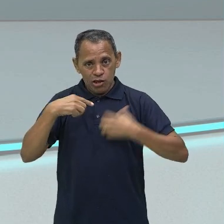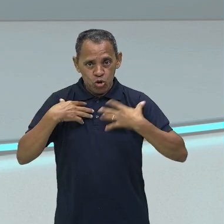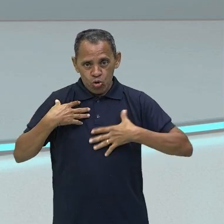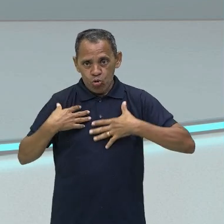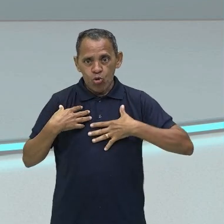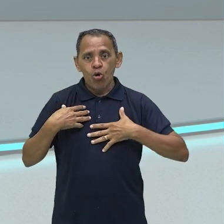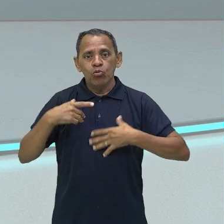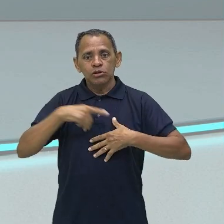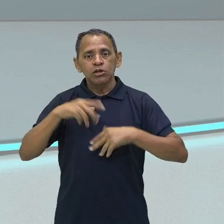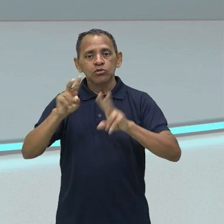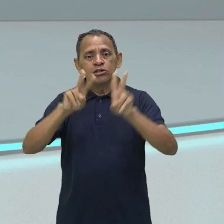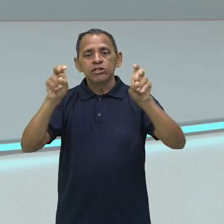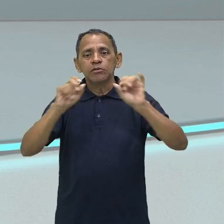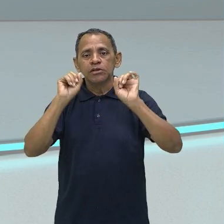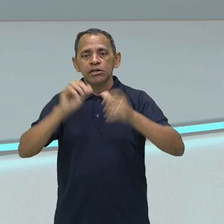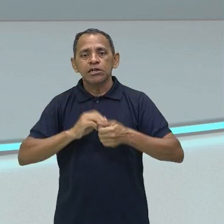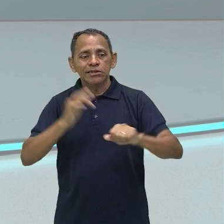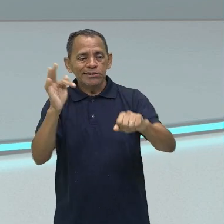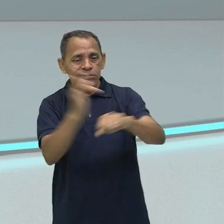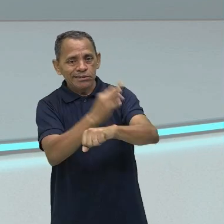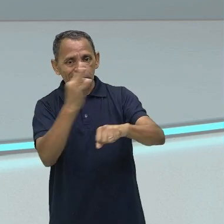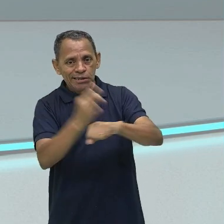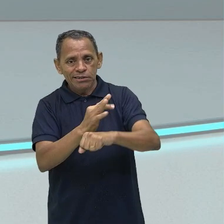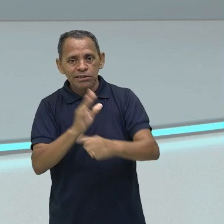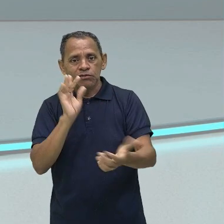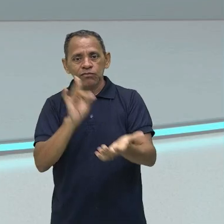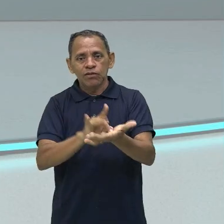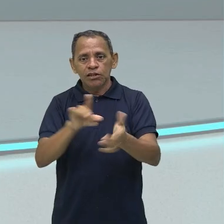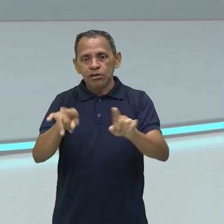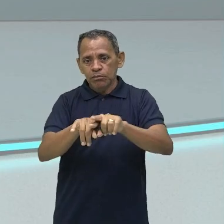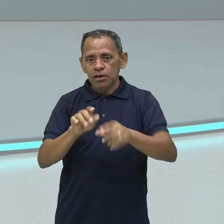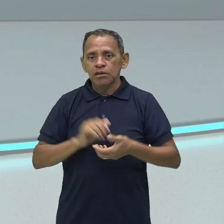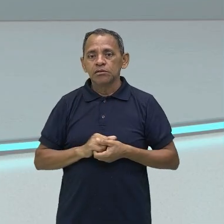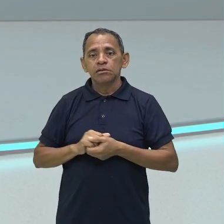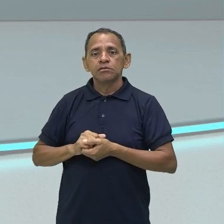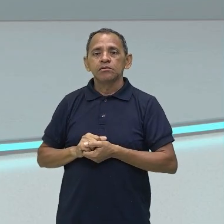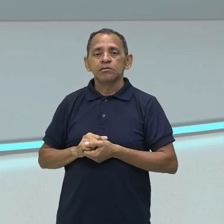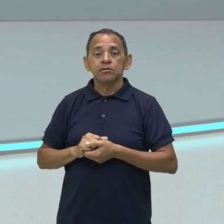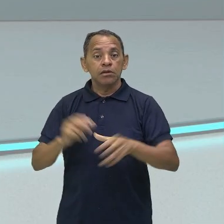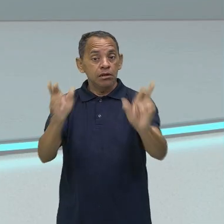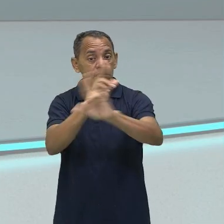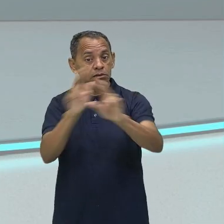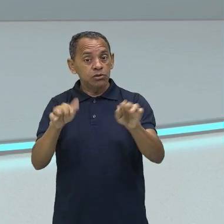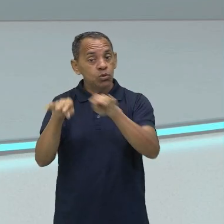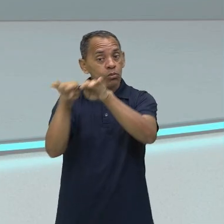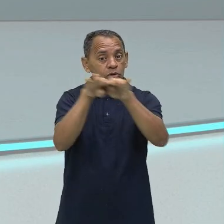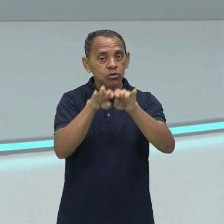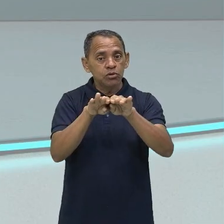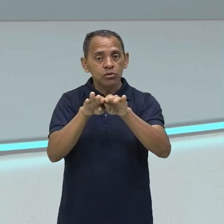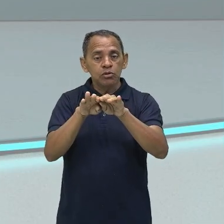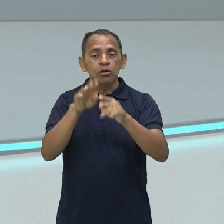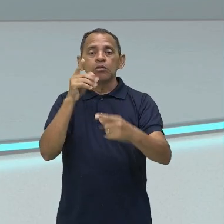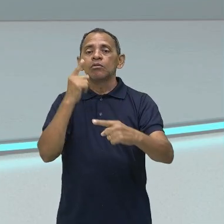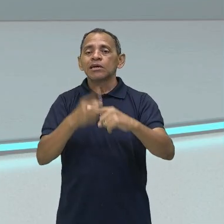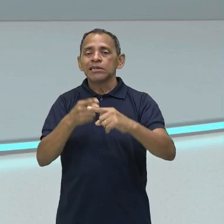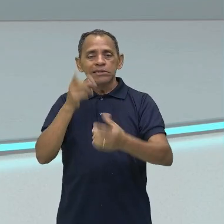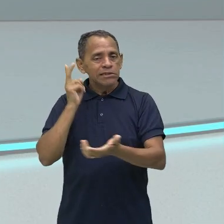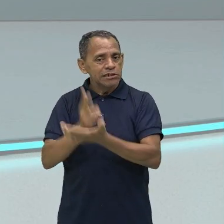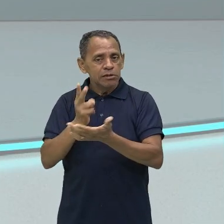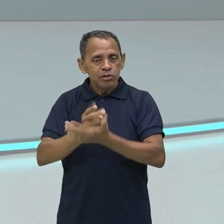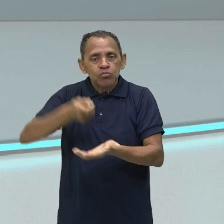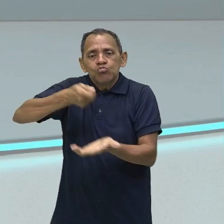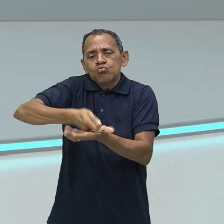essa questão da resistência com relação aos padrões, porque toda vez tinha-se uma